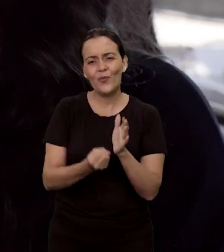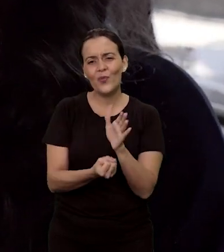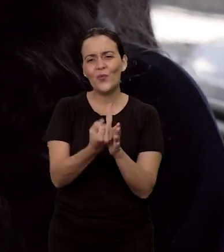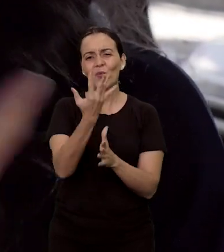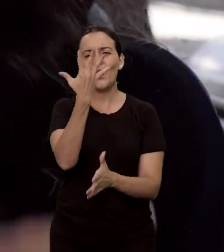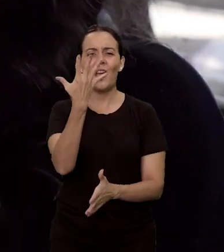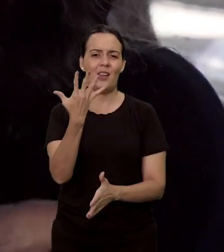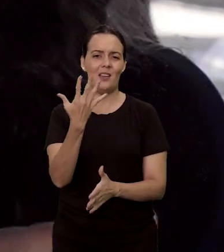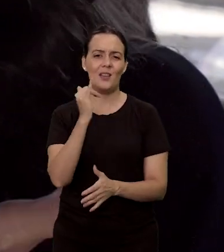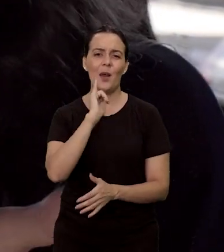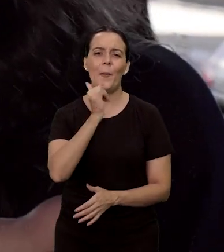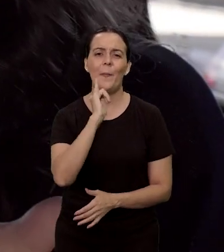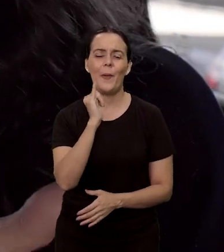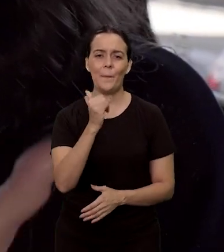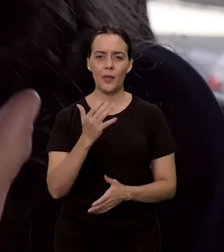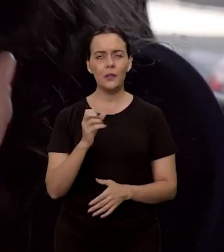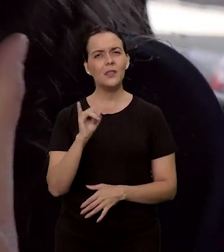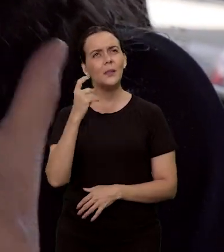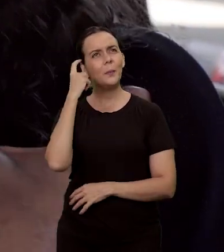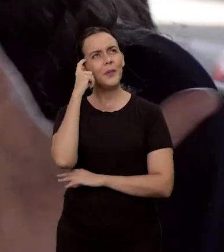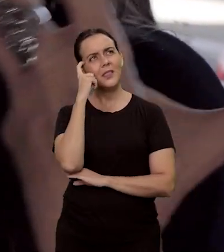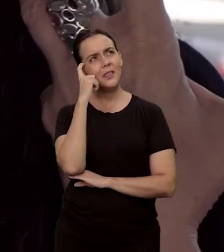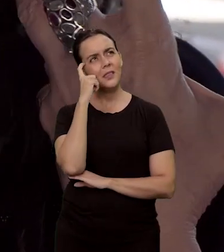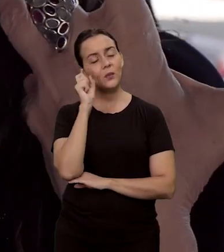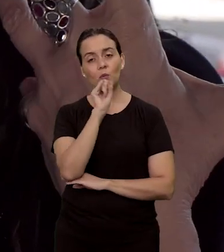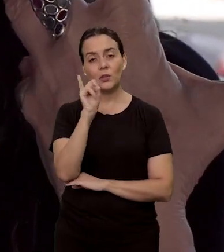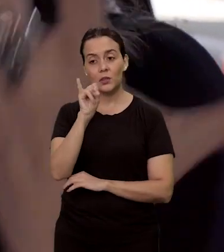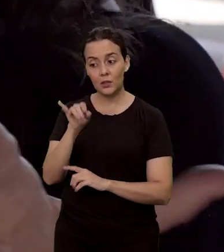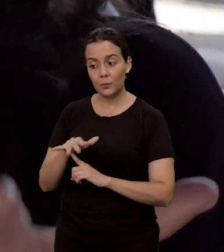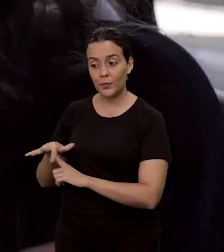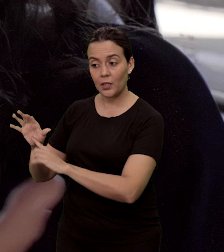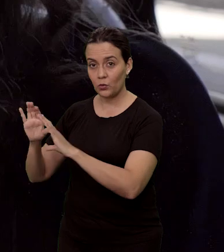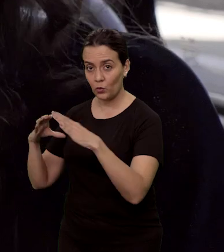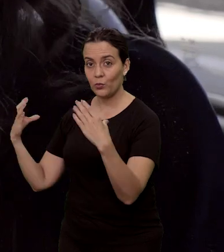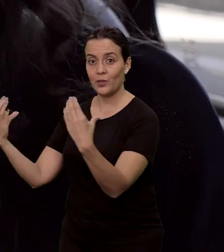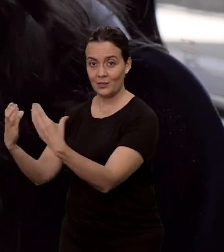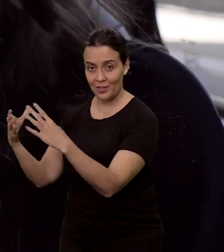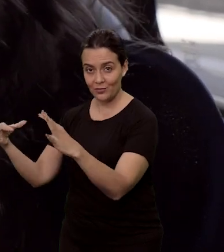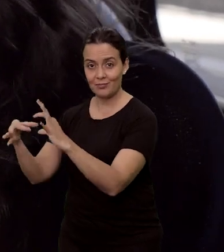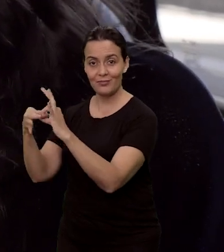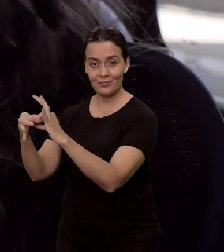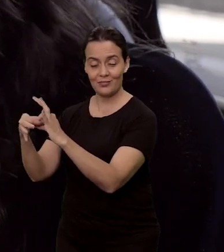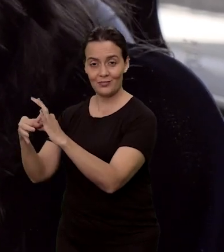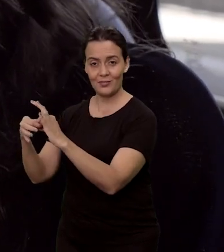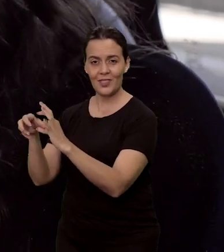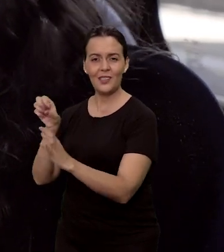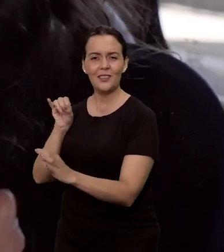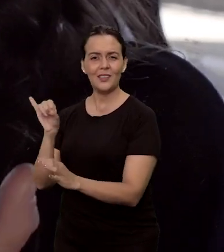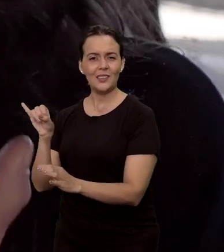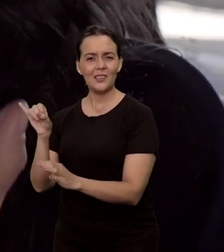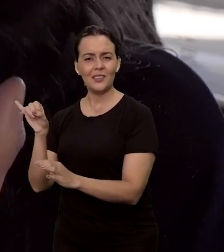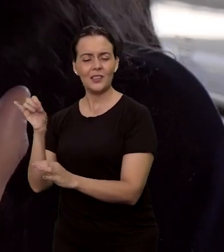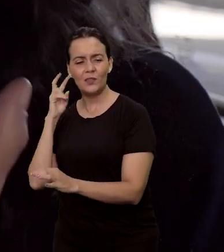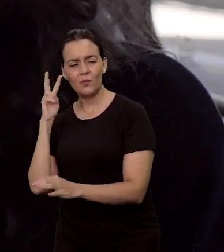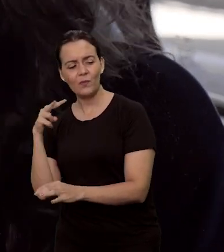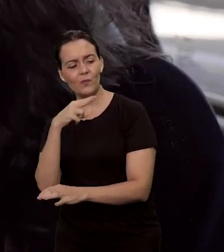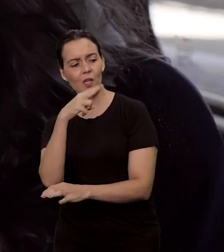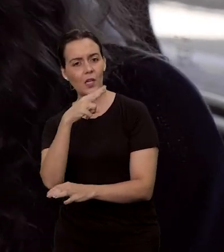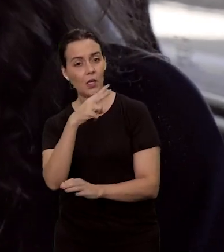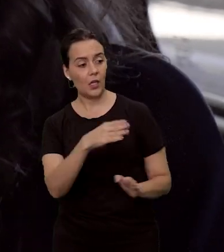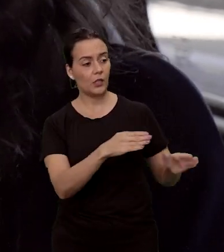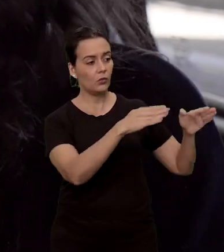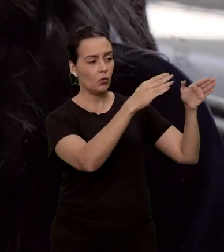pensando, se as praças tiverem a consciência de que as torres são necessárias, de que um